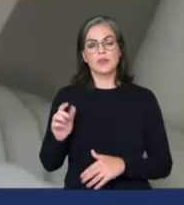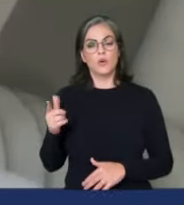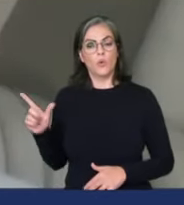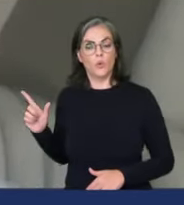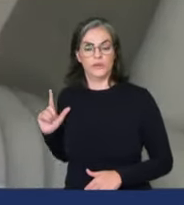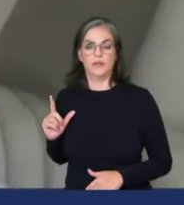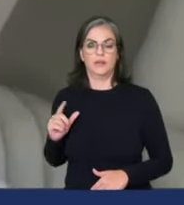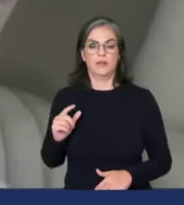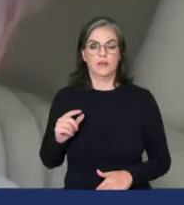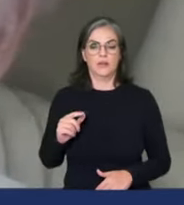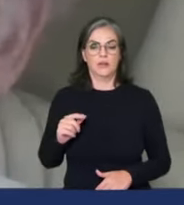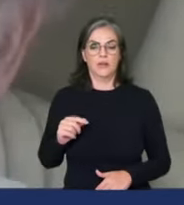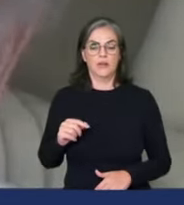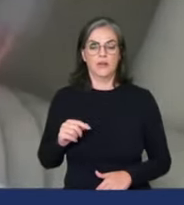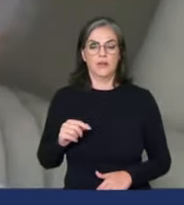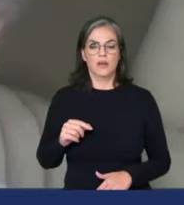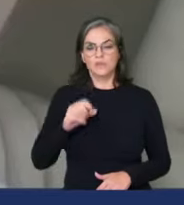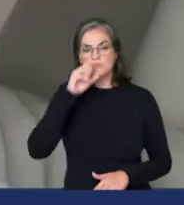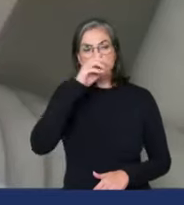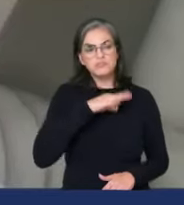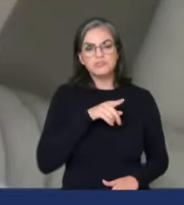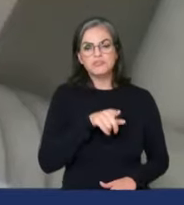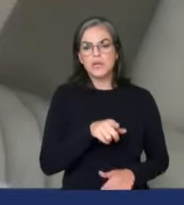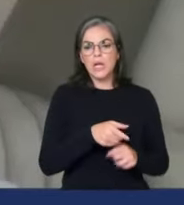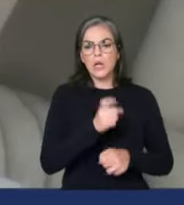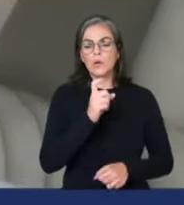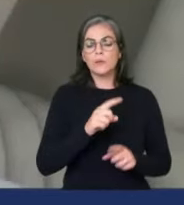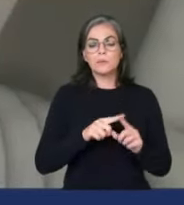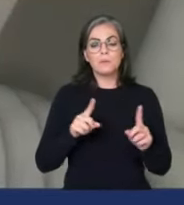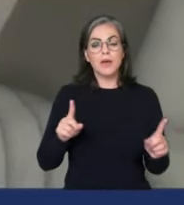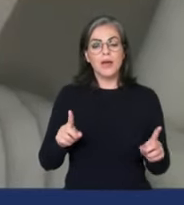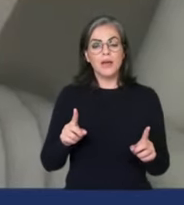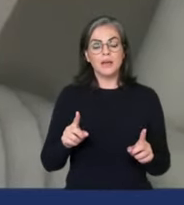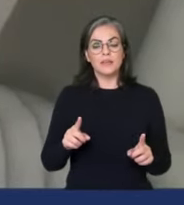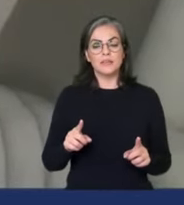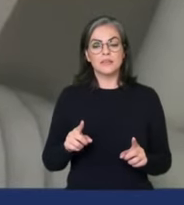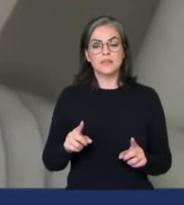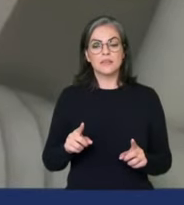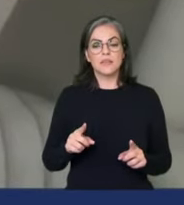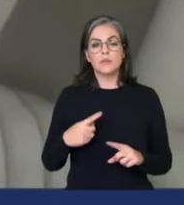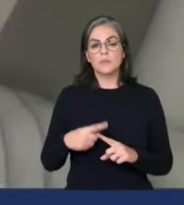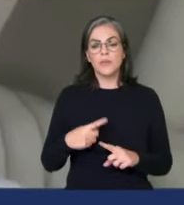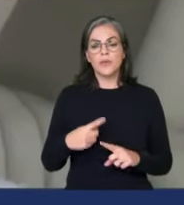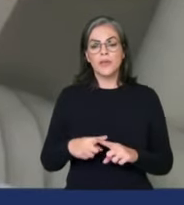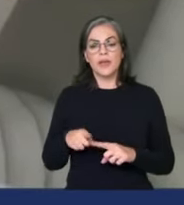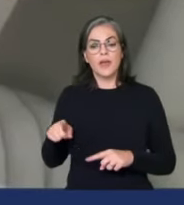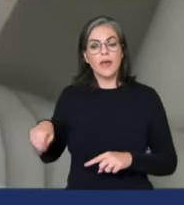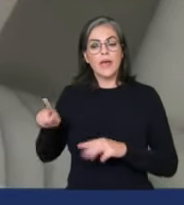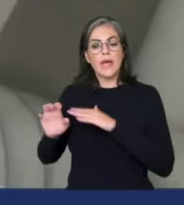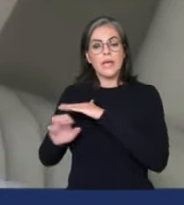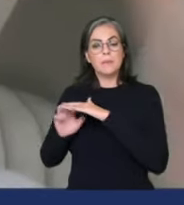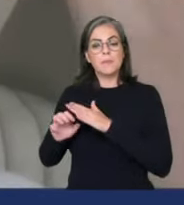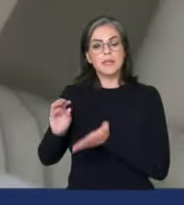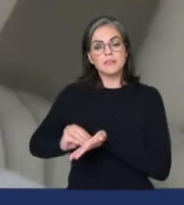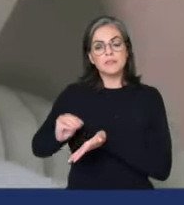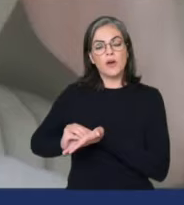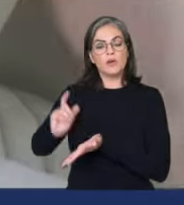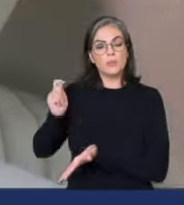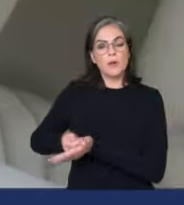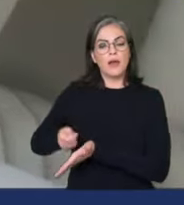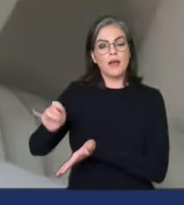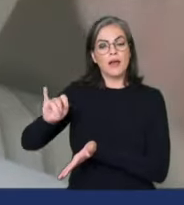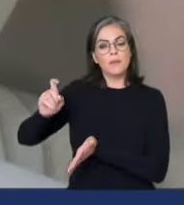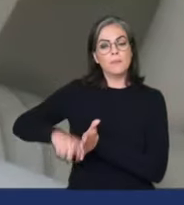um estupro. Isso é porque as empresas não são tributadas. É simples assim. Basta